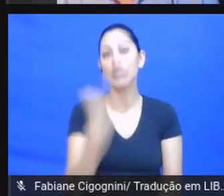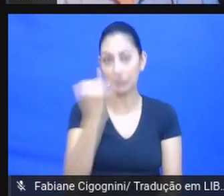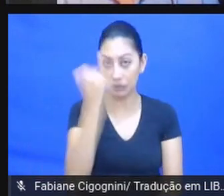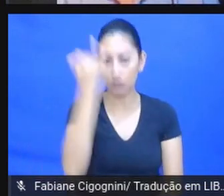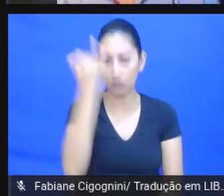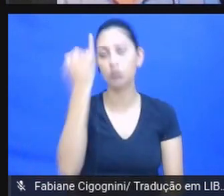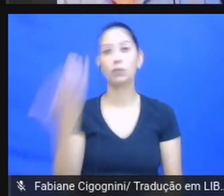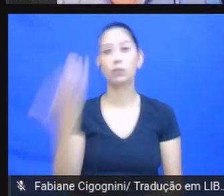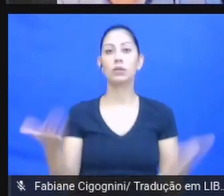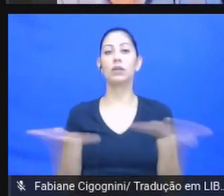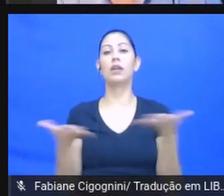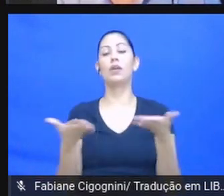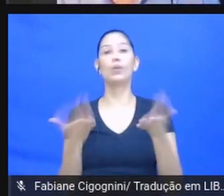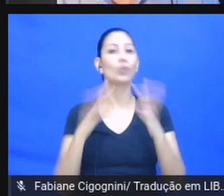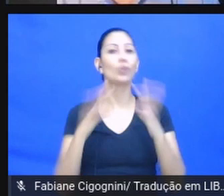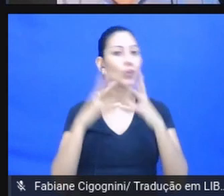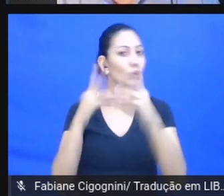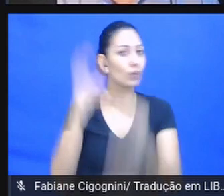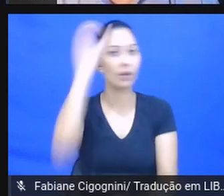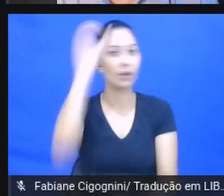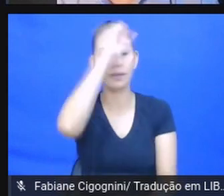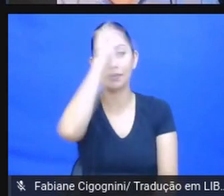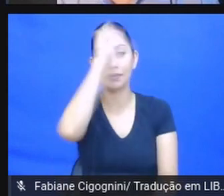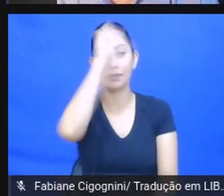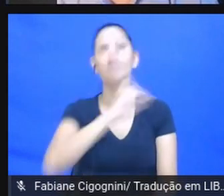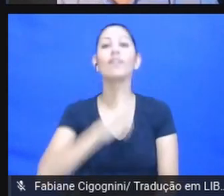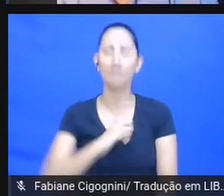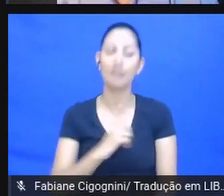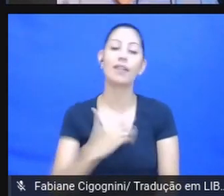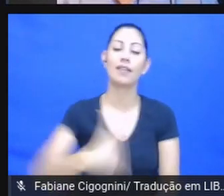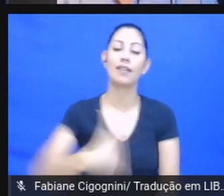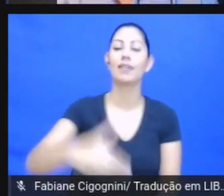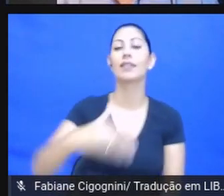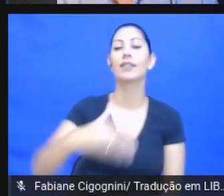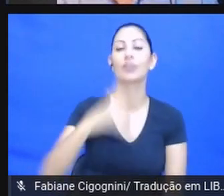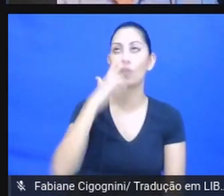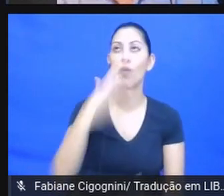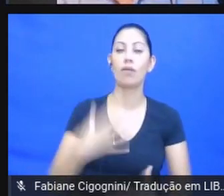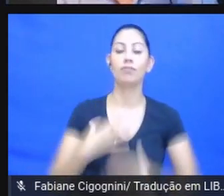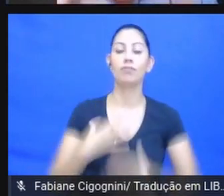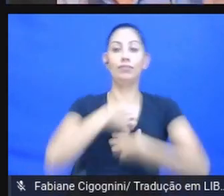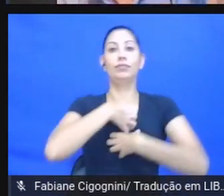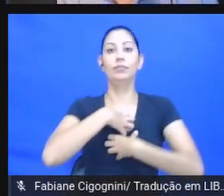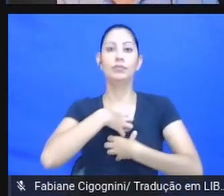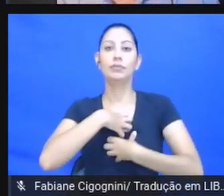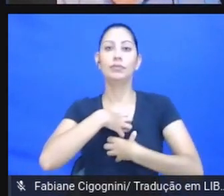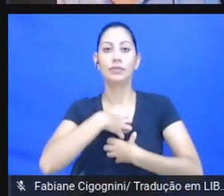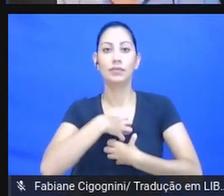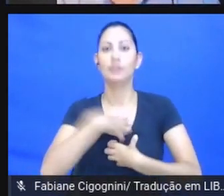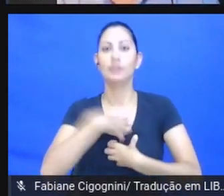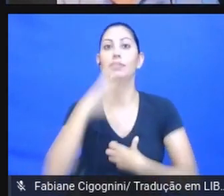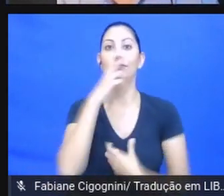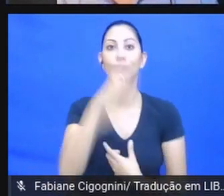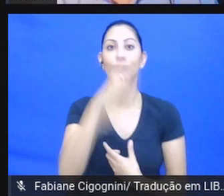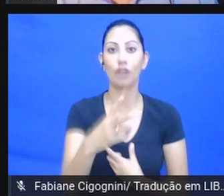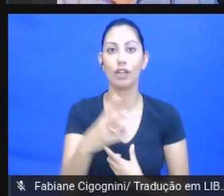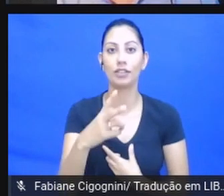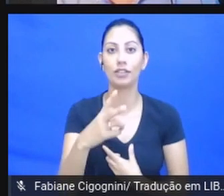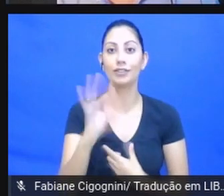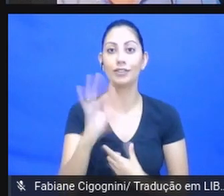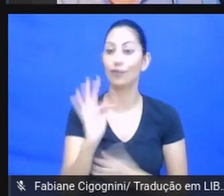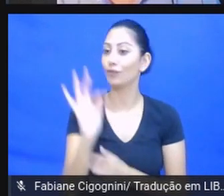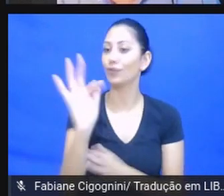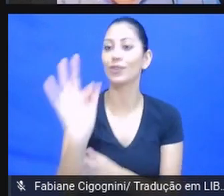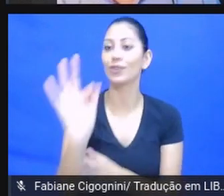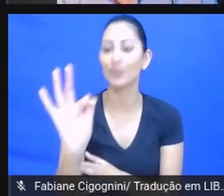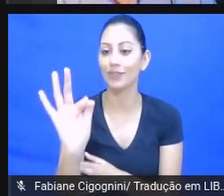que nós estamos aprendendo ele vai ter um grande impacto para o que vem depois. Então, eu não vejo isso como